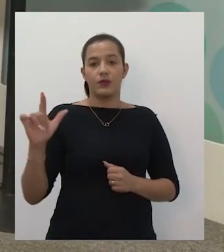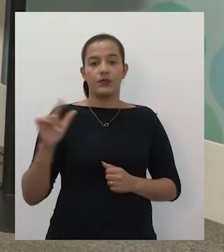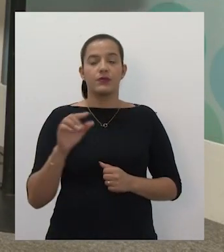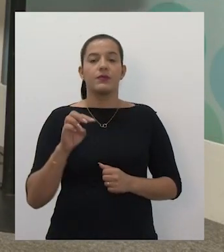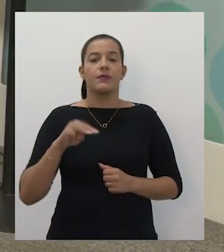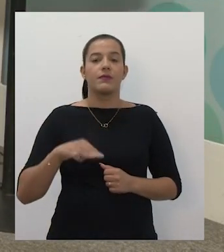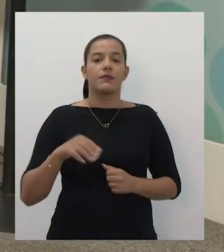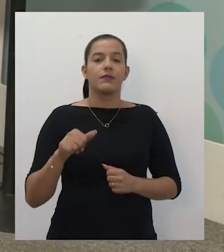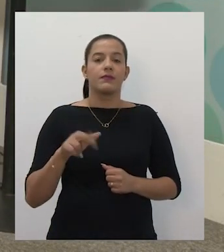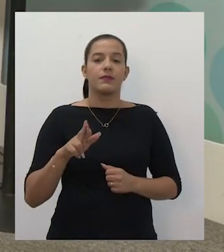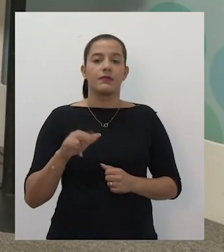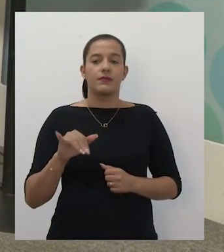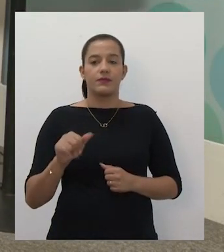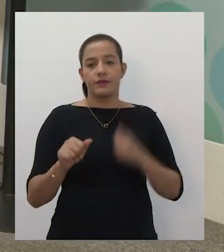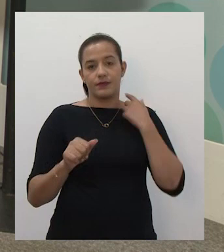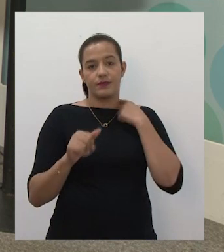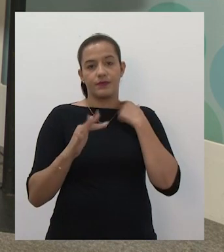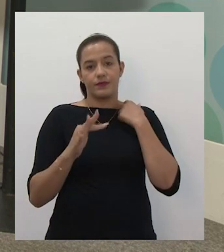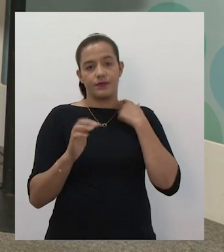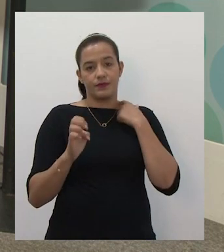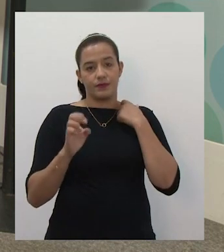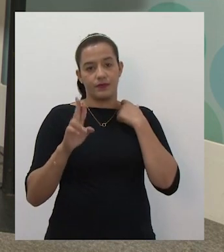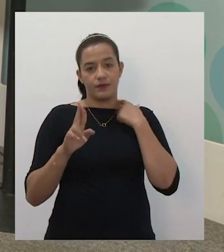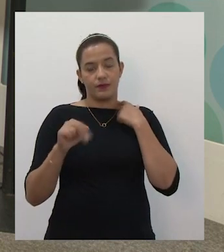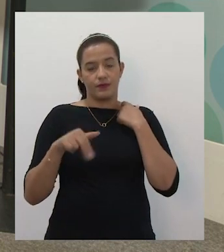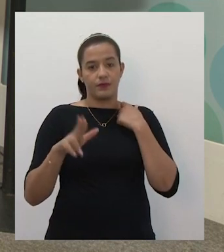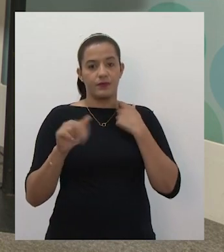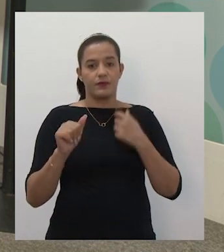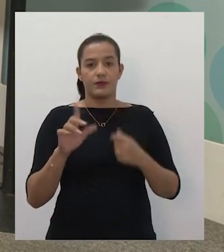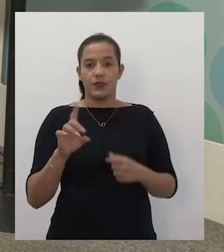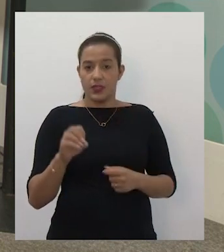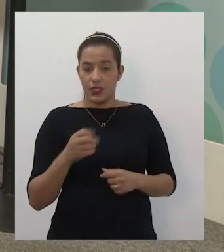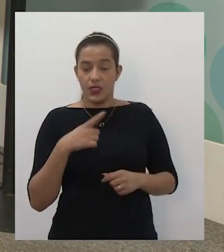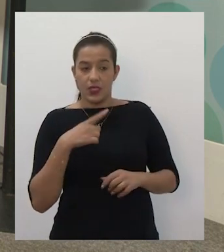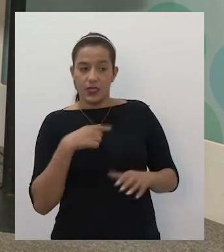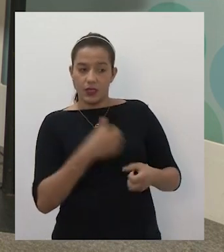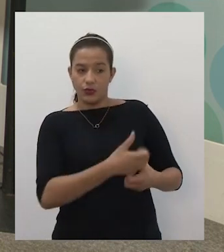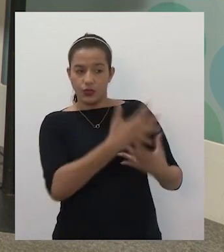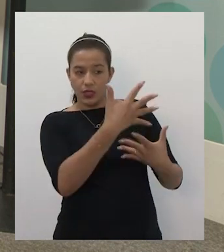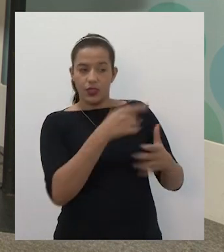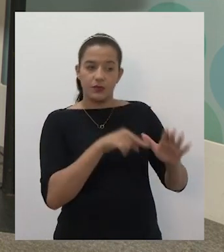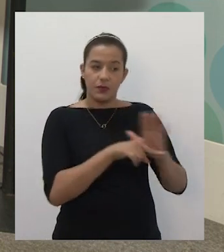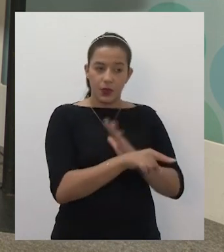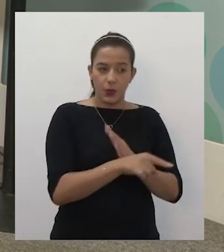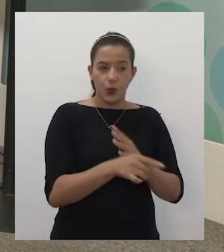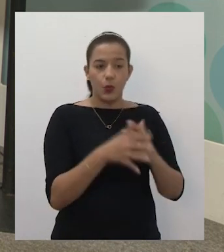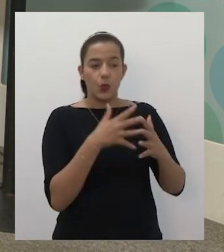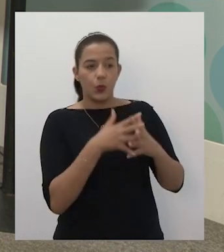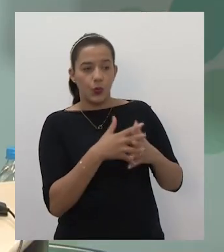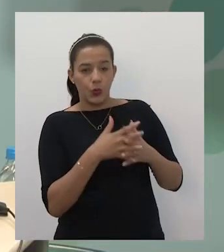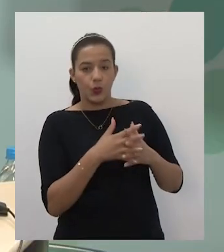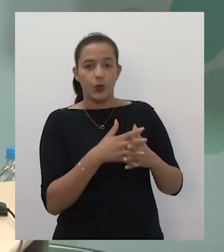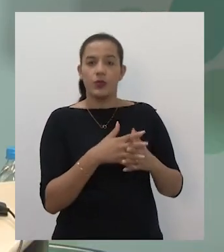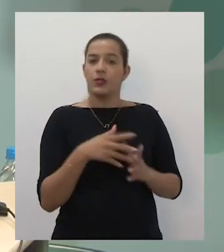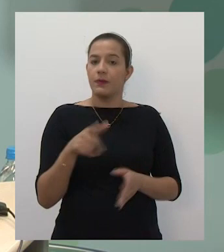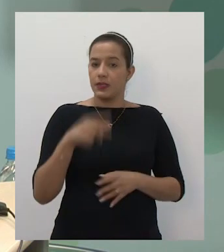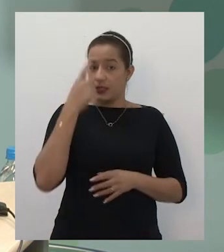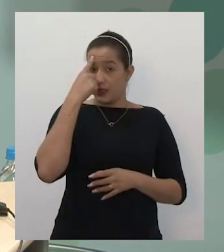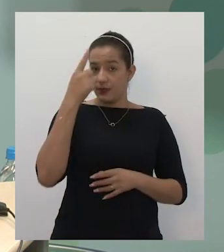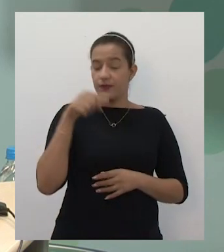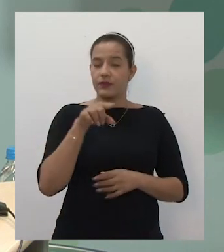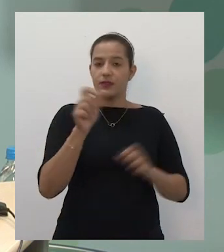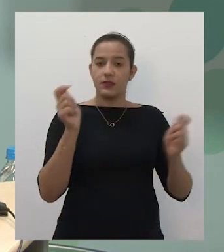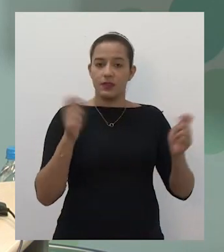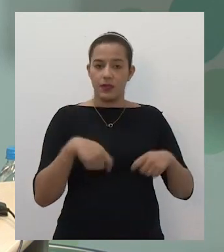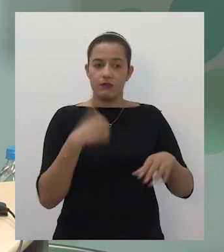e perguntar, né, Maria Fernanda, temos aí alguma pergunta, algum comentário também no chat? Lembrem-se que vocês podem colocar perguntas para a nossa